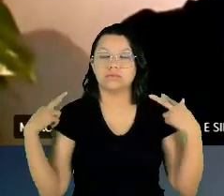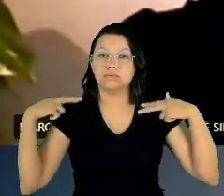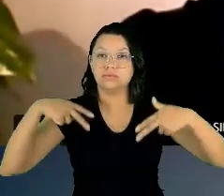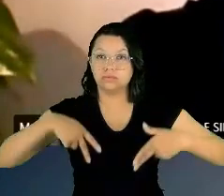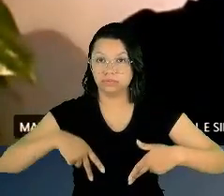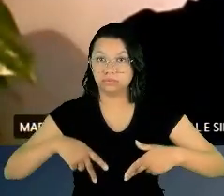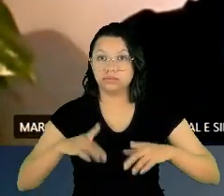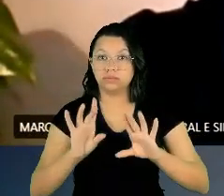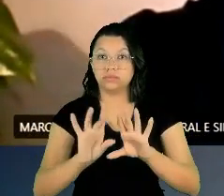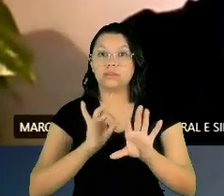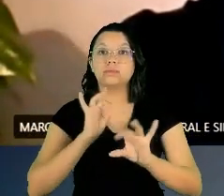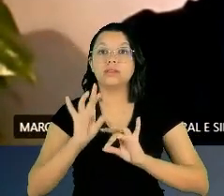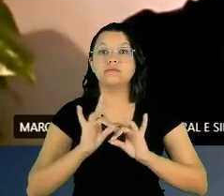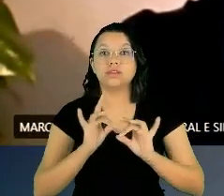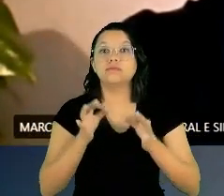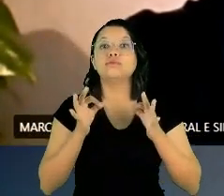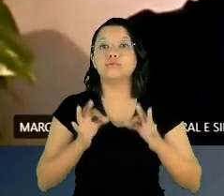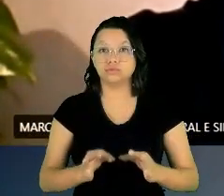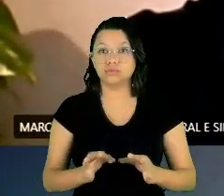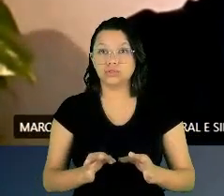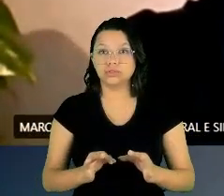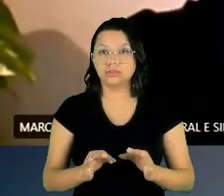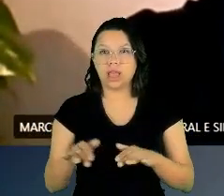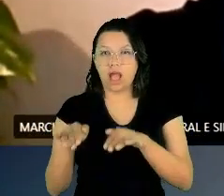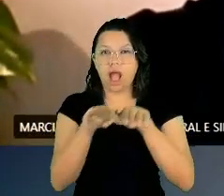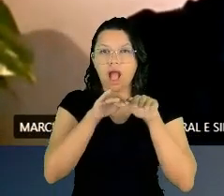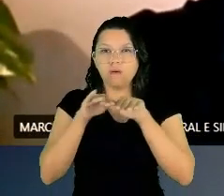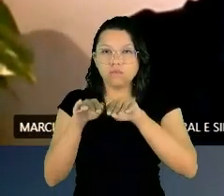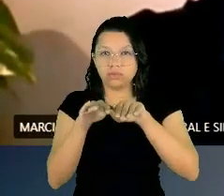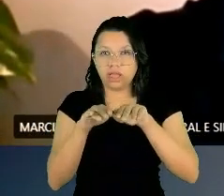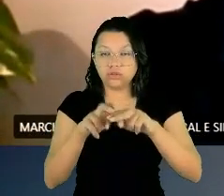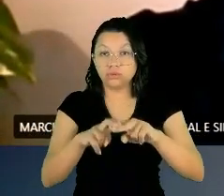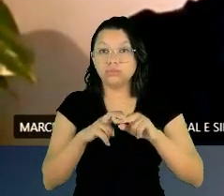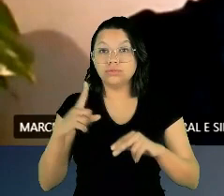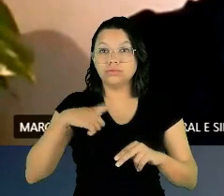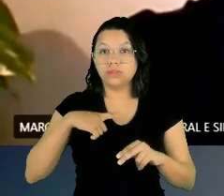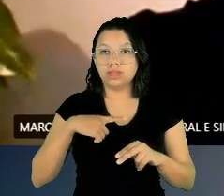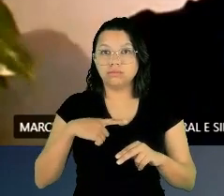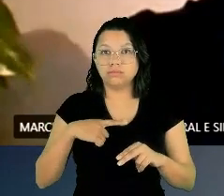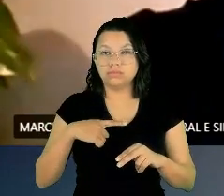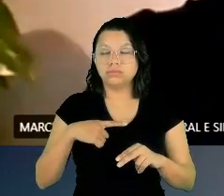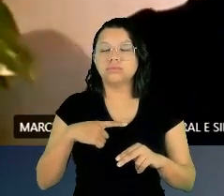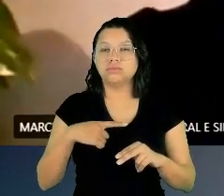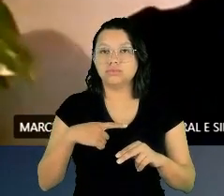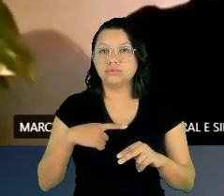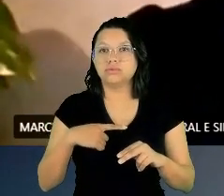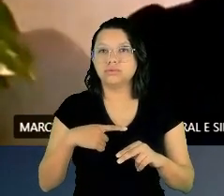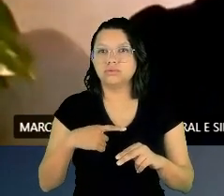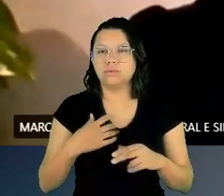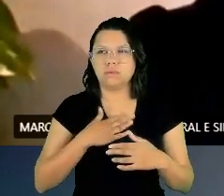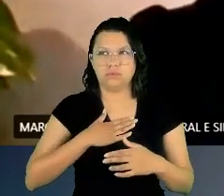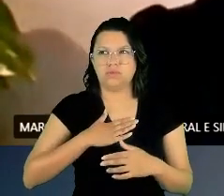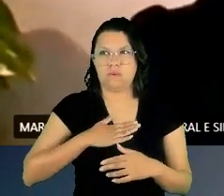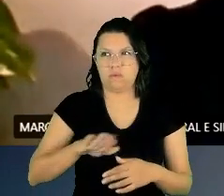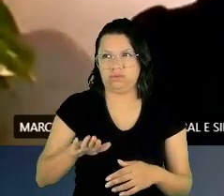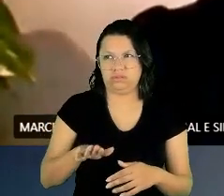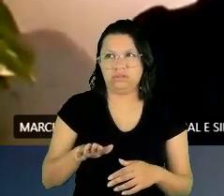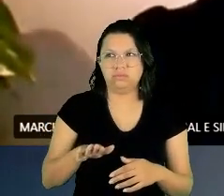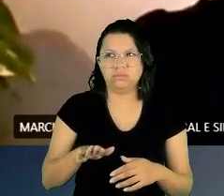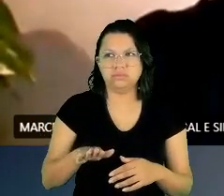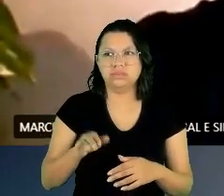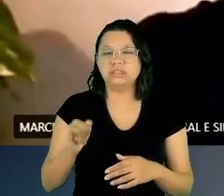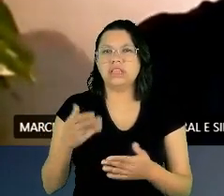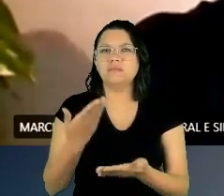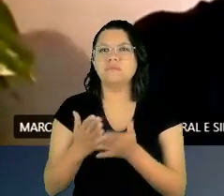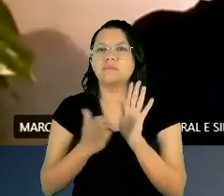nós seres humanos, preferimos justiça, preferimos equidade, e por isso nós temos aversão a propostas muito